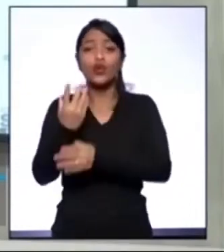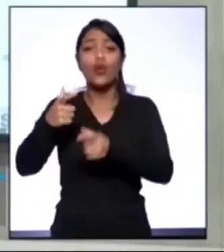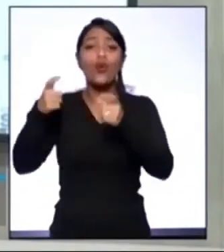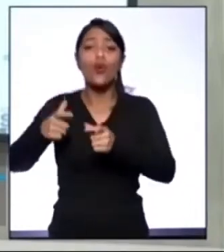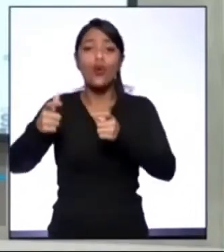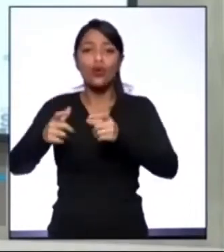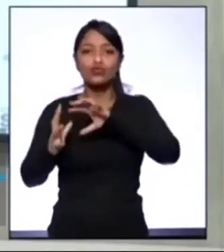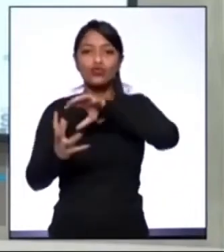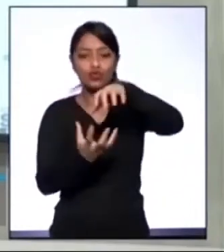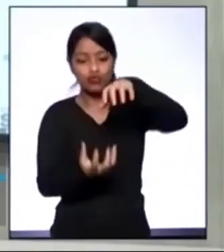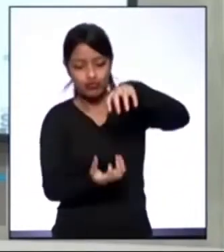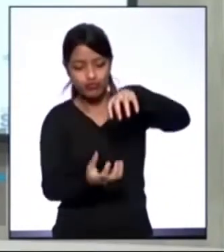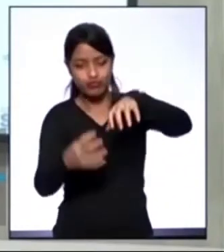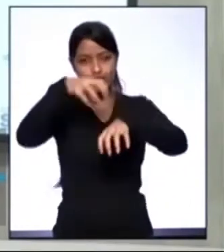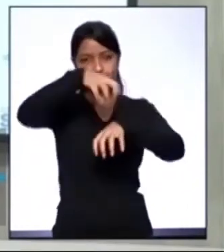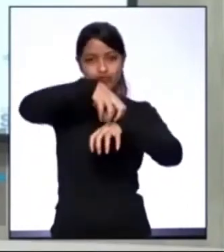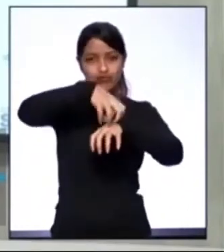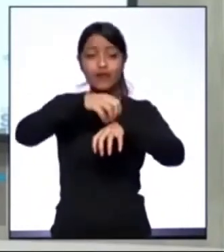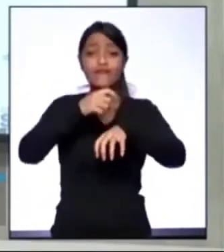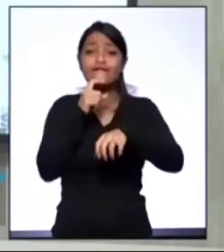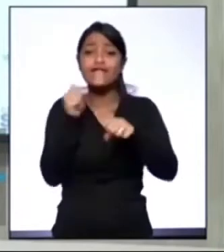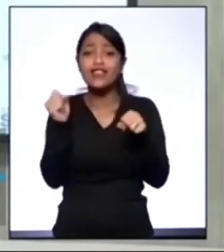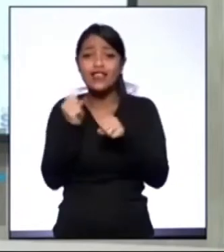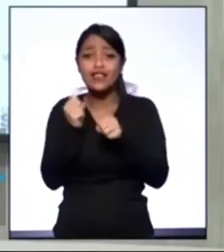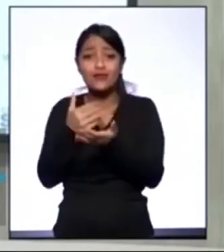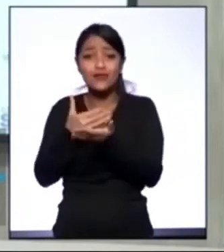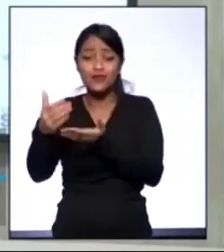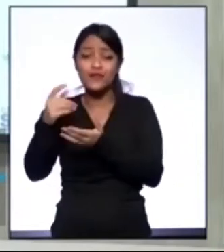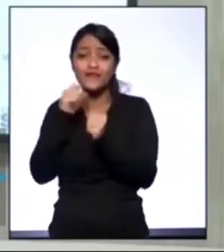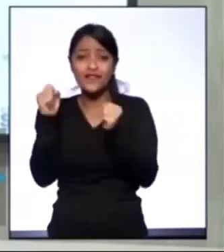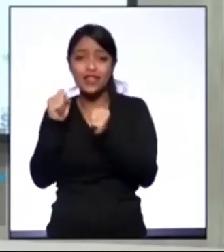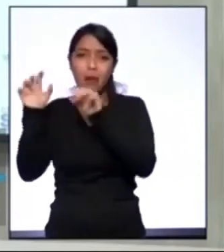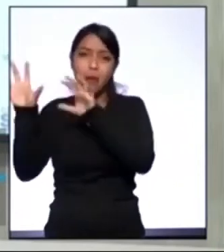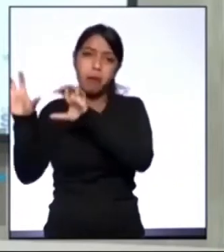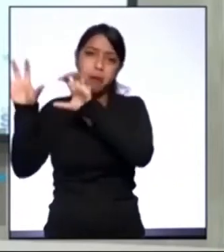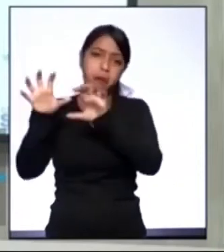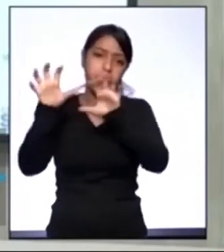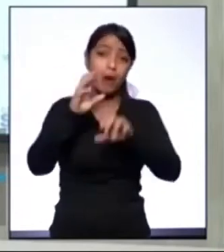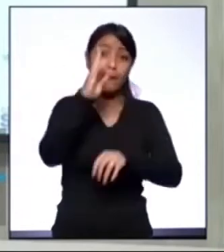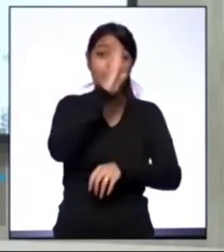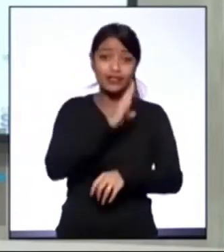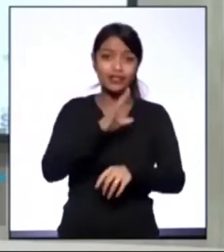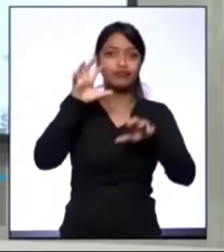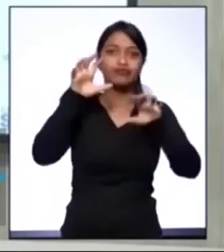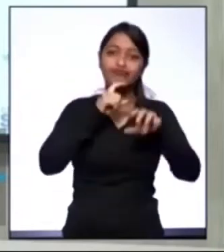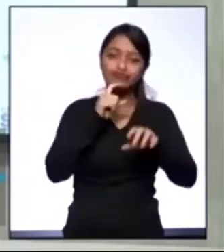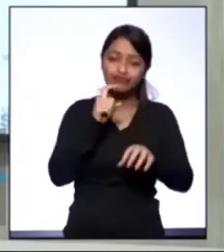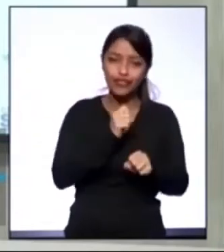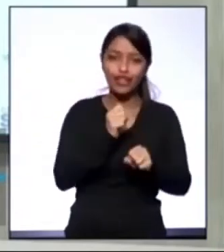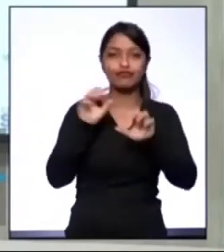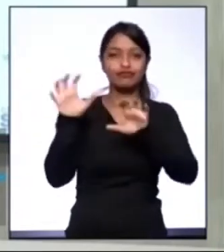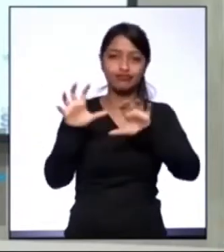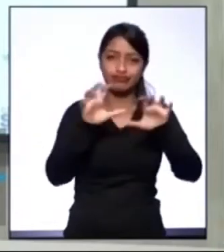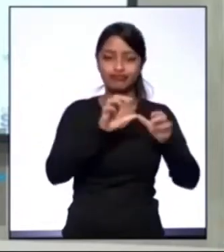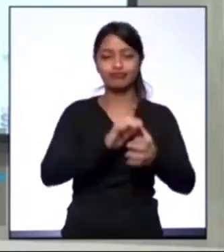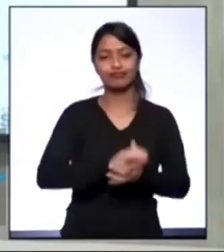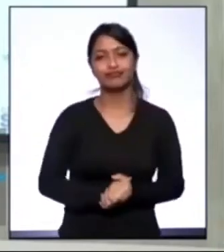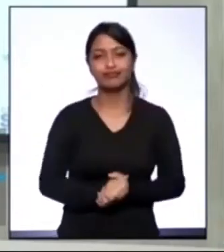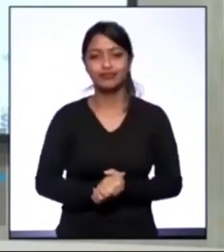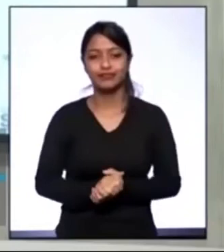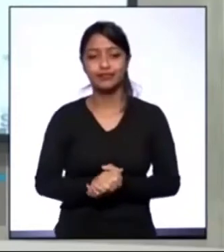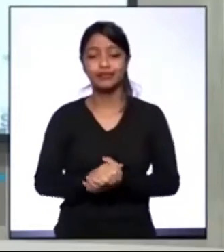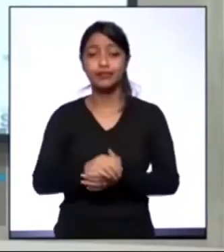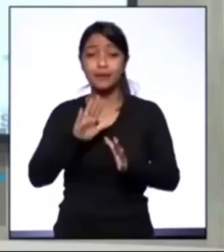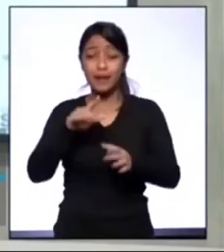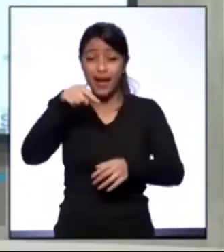forma no continente, na teoria, valeria a continentalidade, seria seca. A exceção é a massa